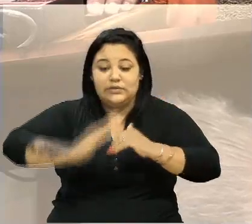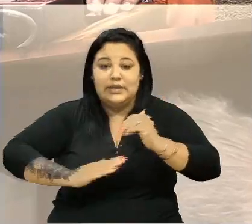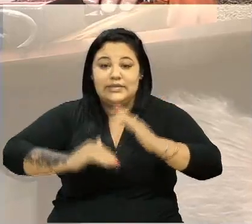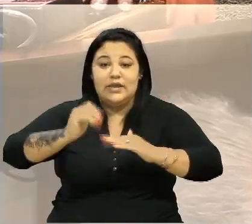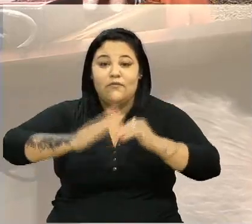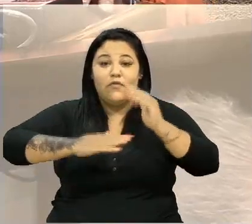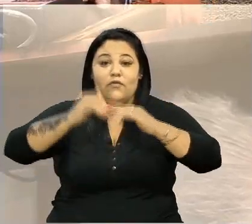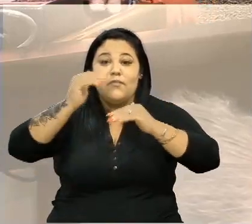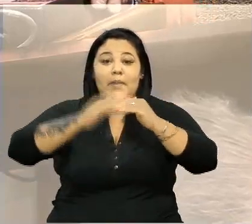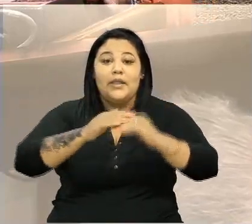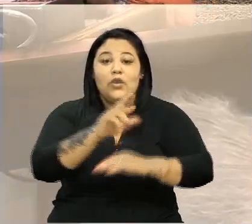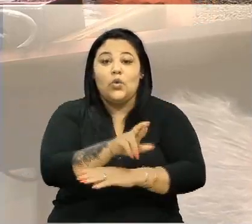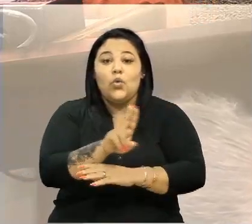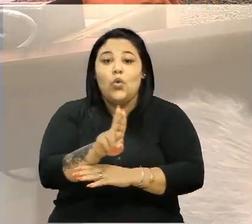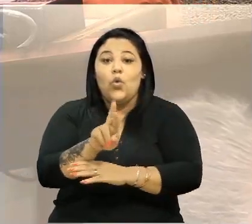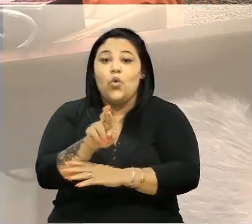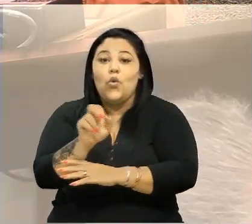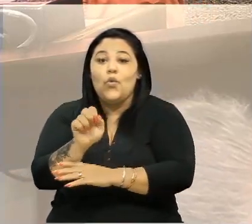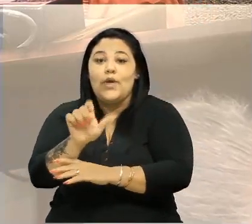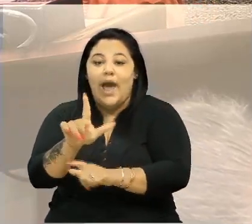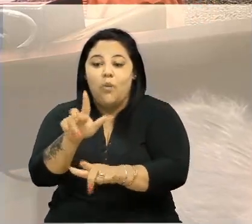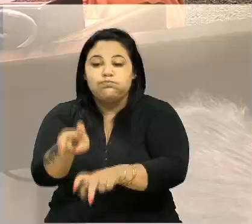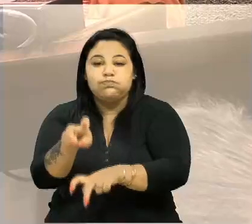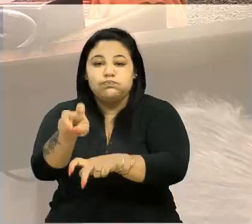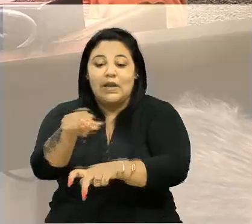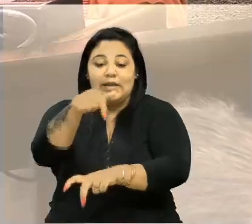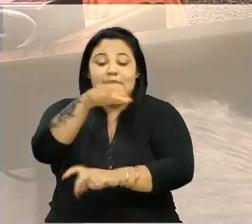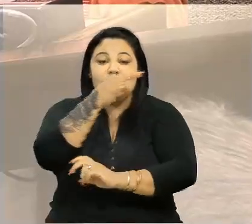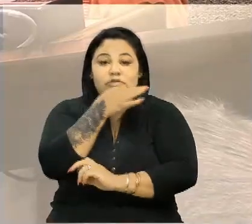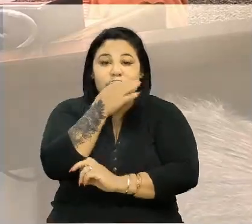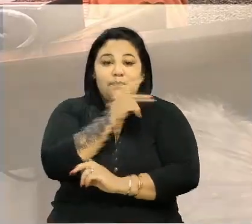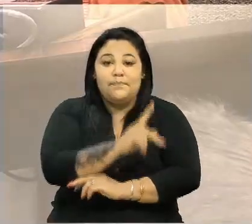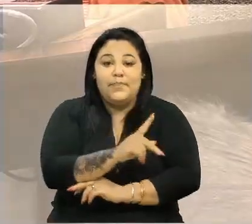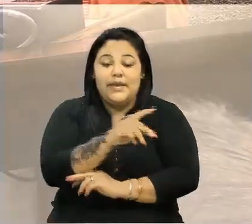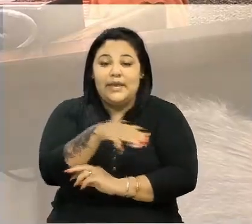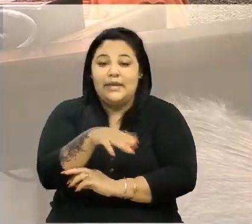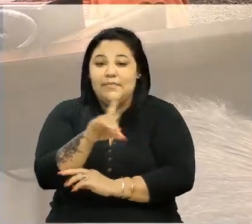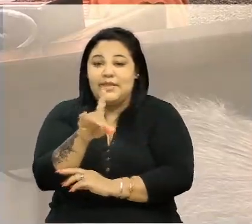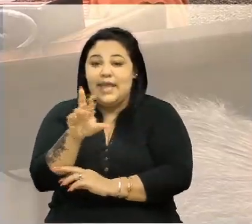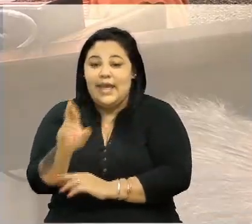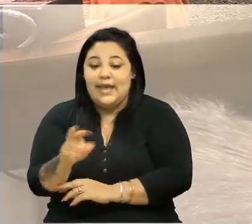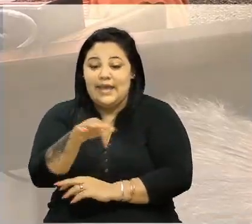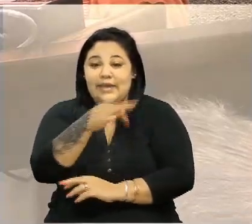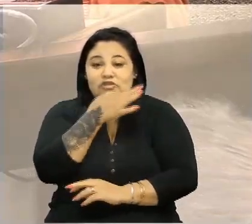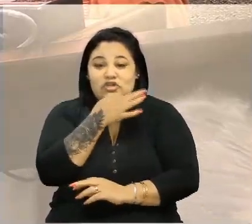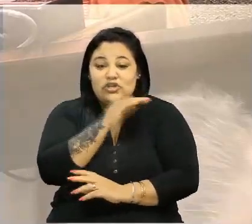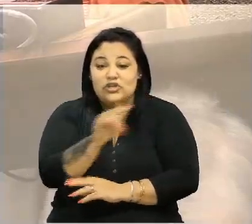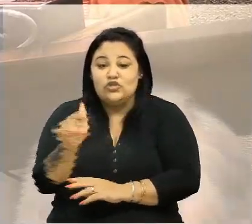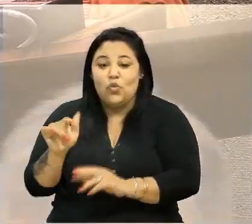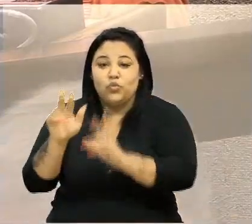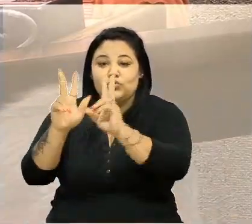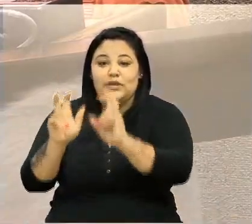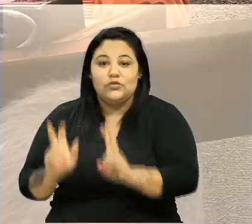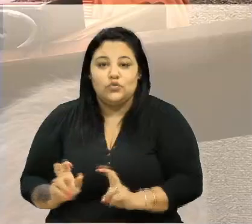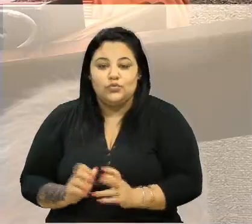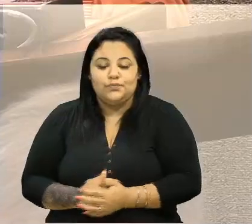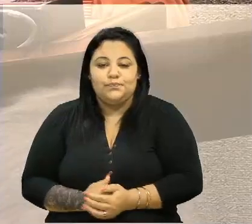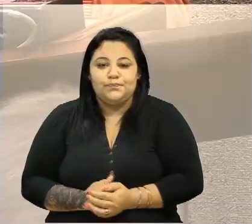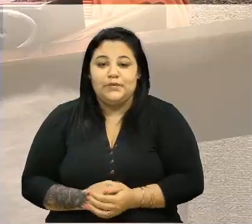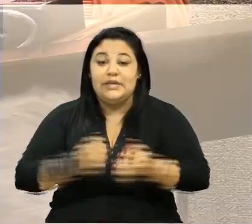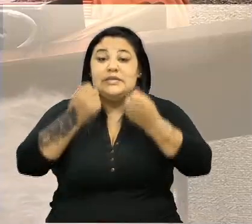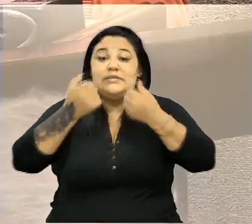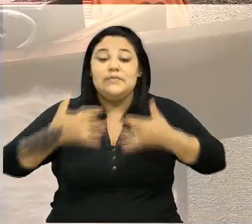Rural, PMDR, de Caxias do Sul e dá outras providências. A exposição